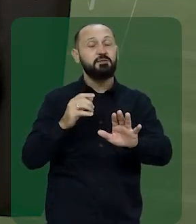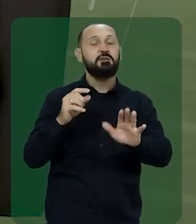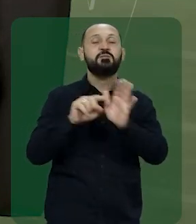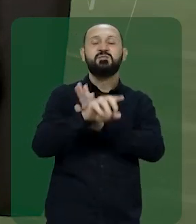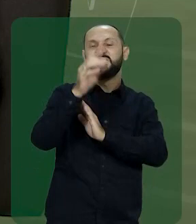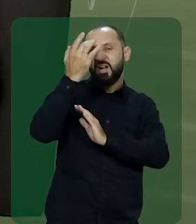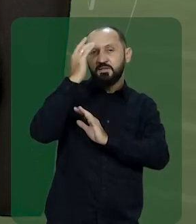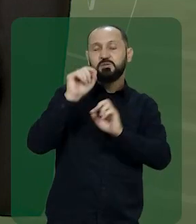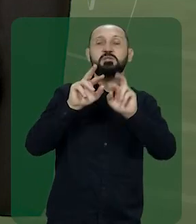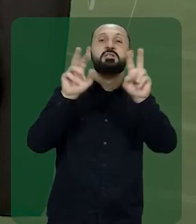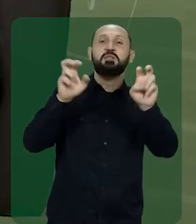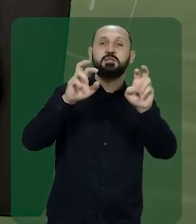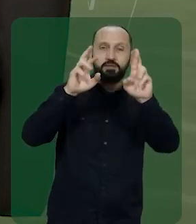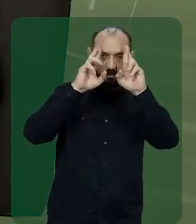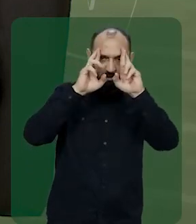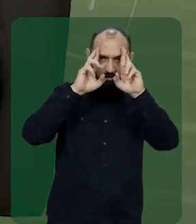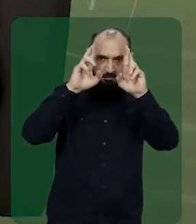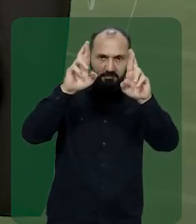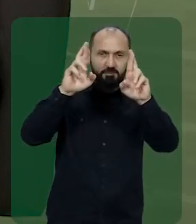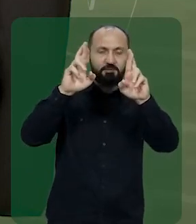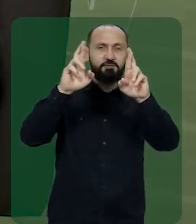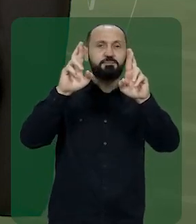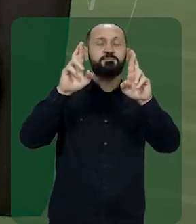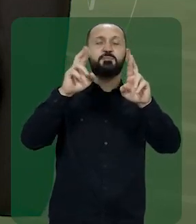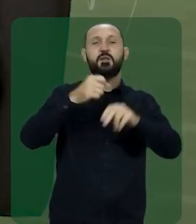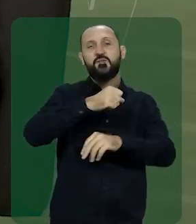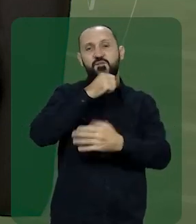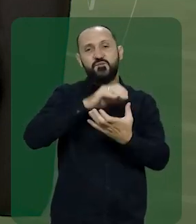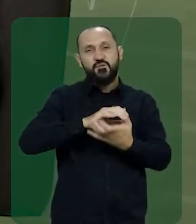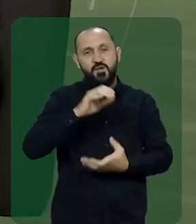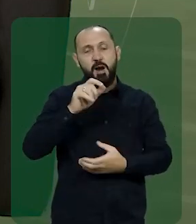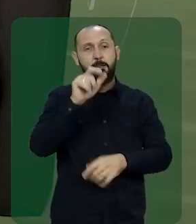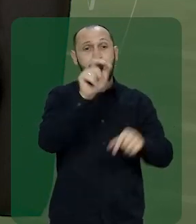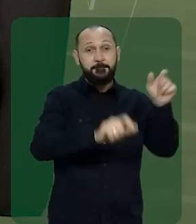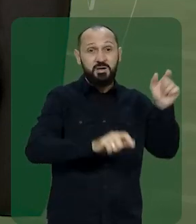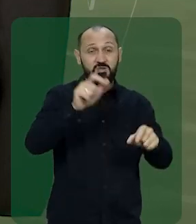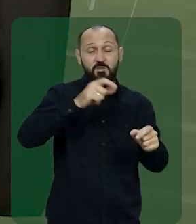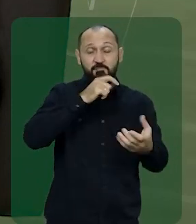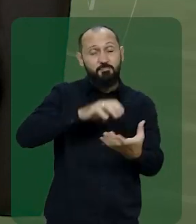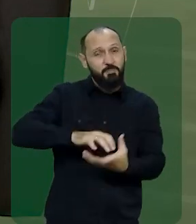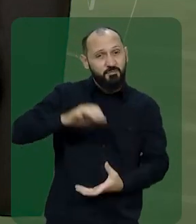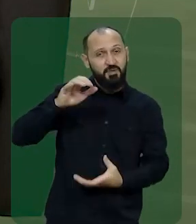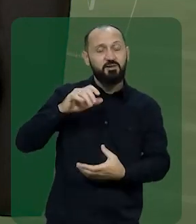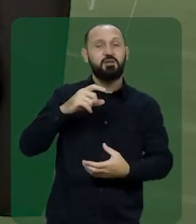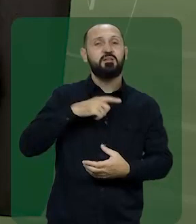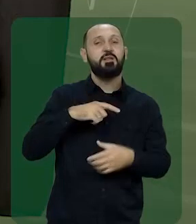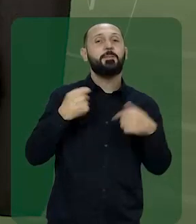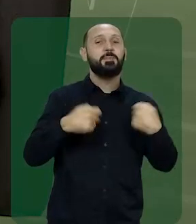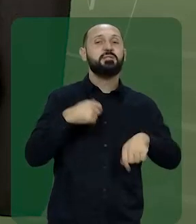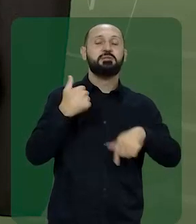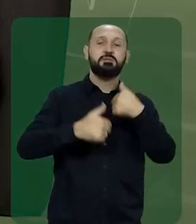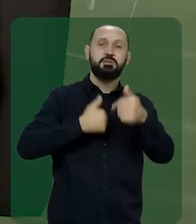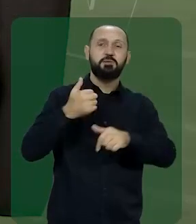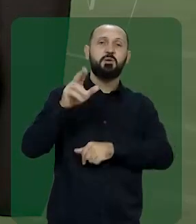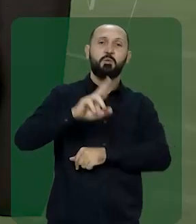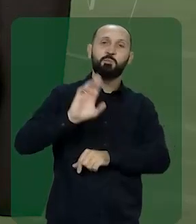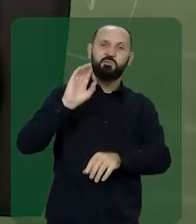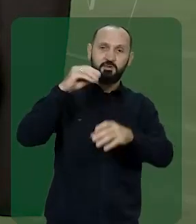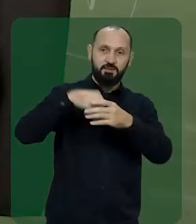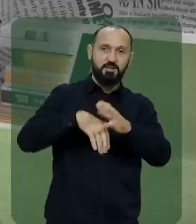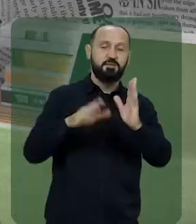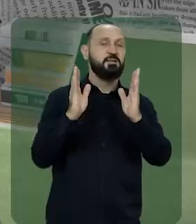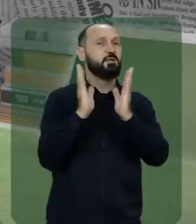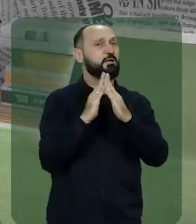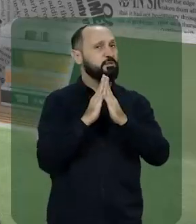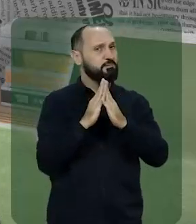essa pauta, esse respeito pelos avós, pelas pessoas mais velhas, ela tem que ser trabalhada também dentro de